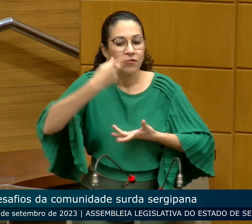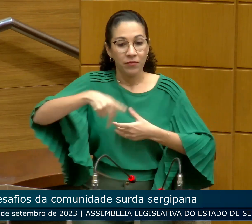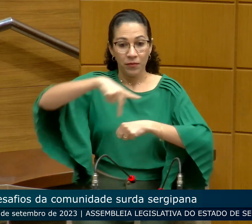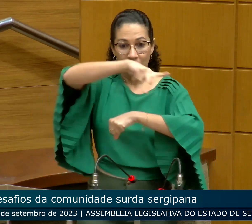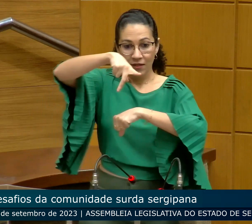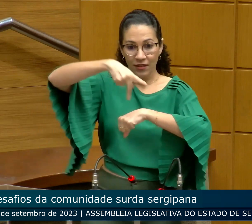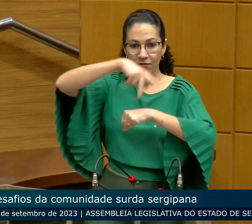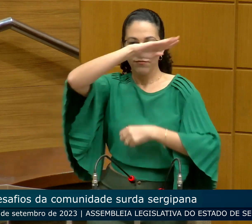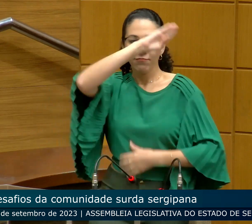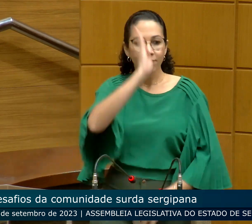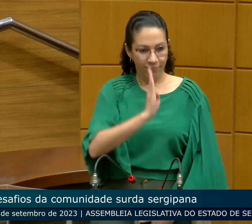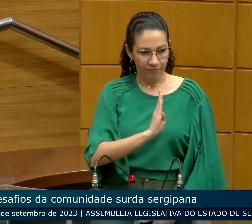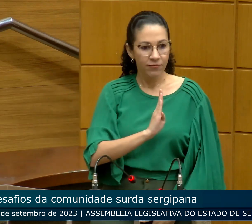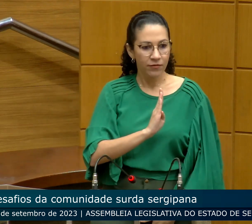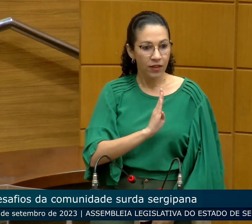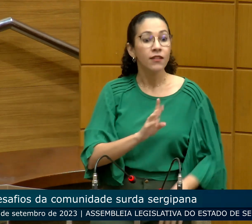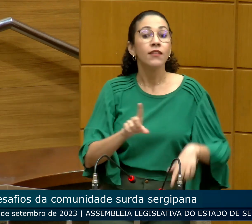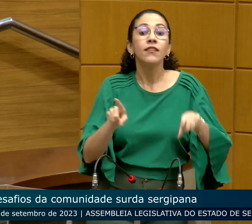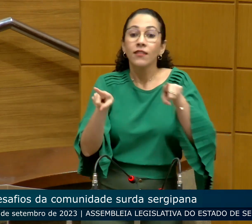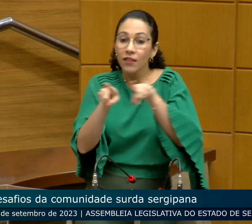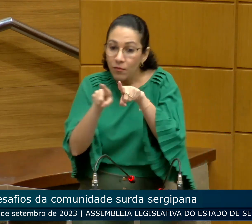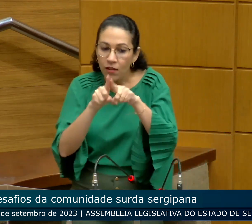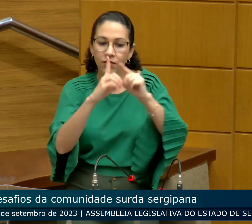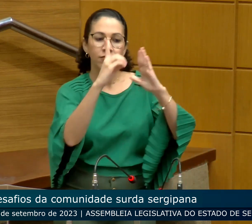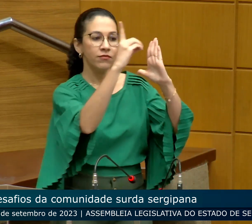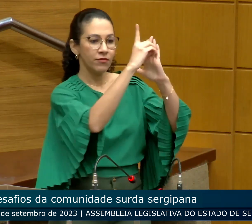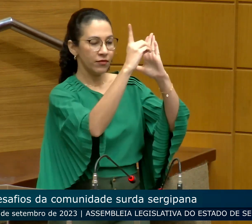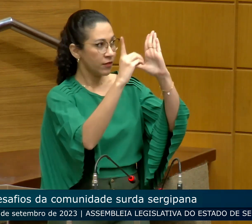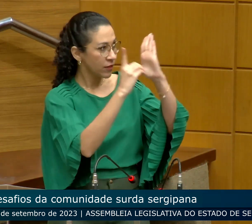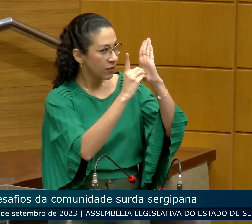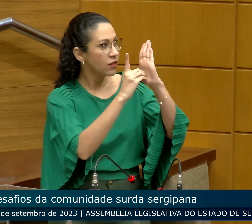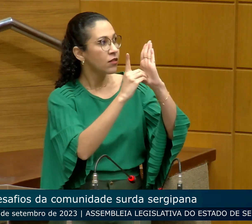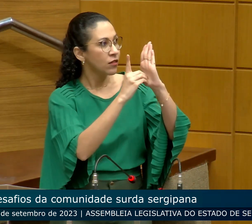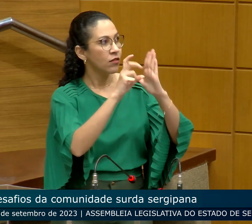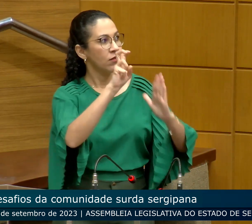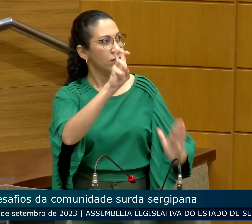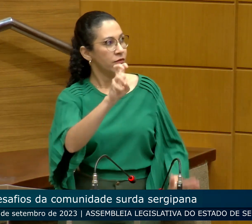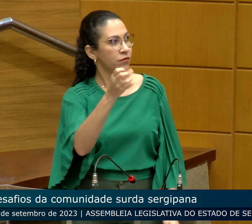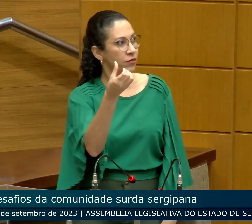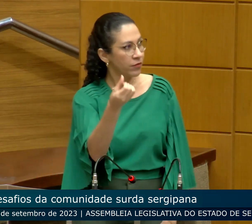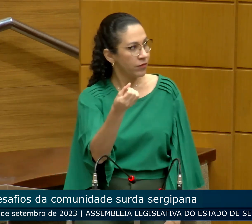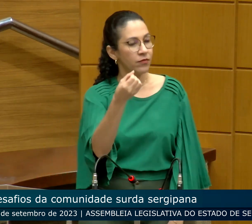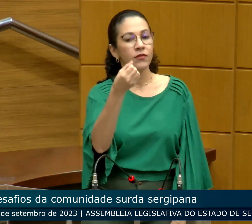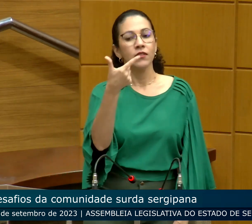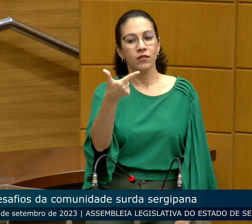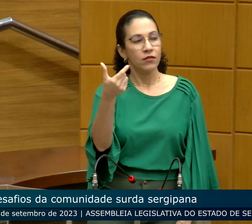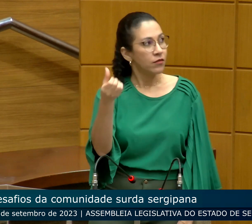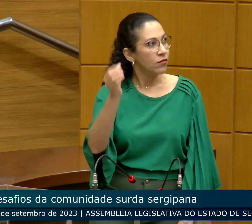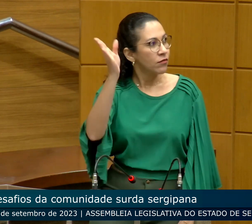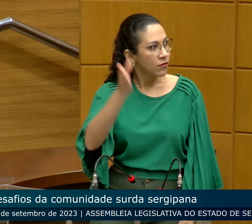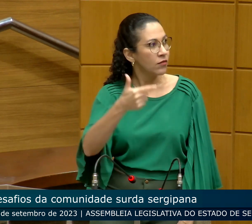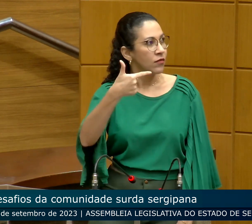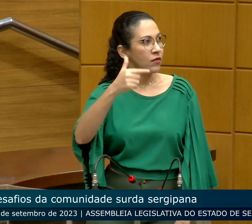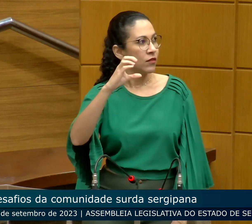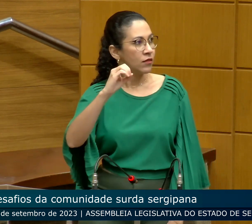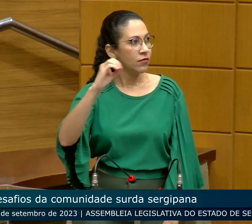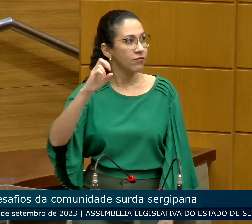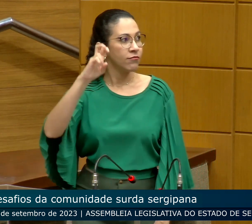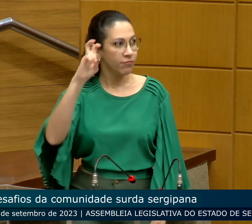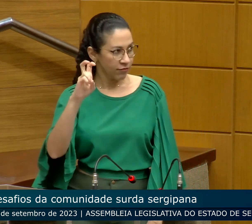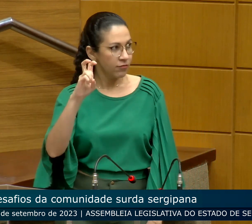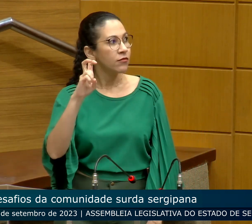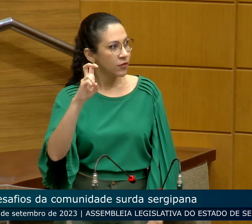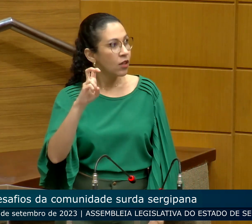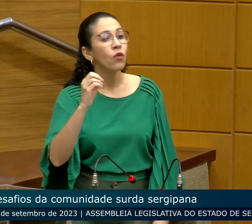relação à comunicação da Libras no Brasil. Mas é necessário também, né, pontuar sobre o decreto